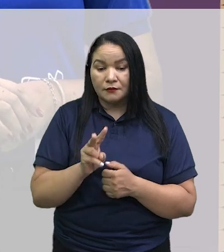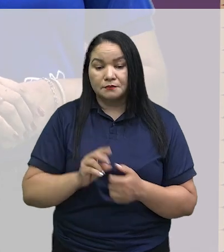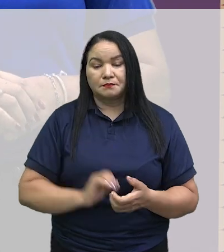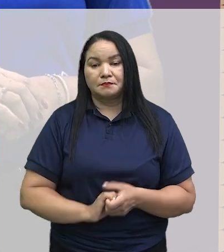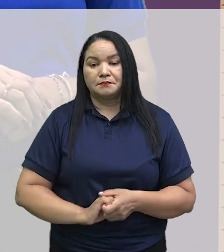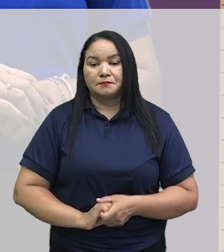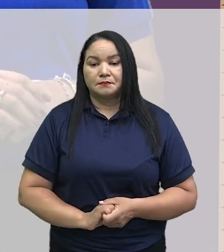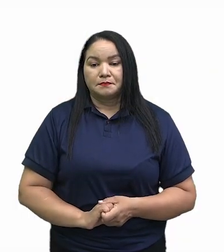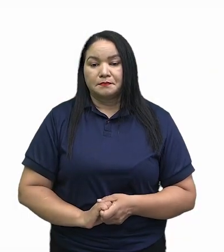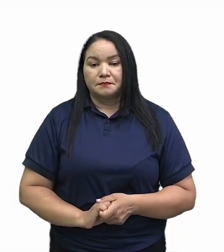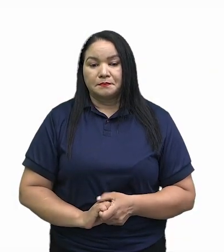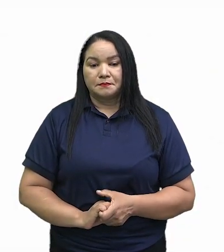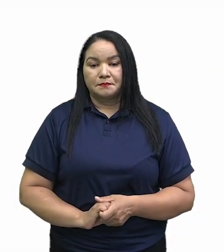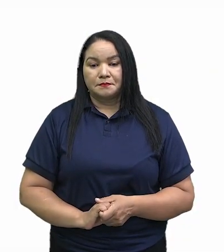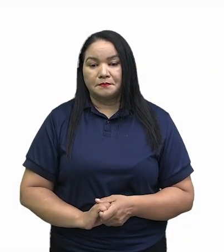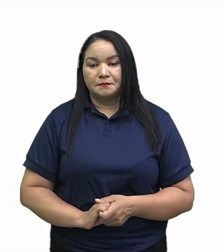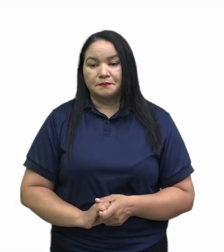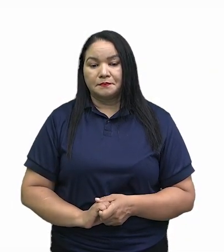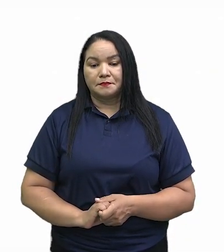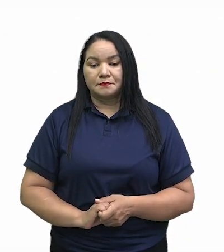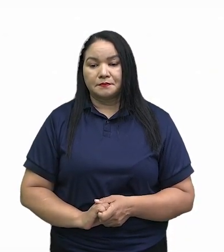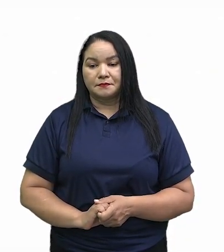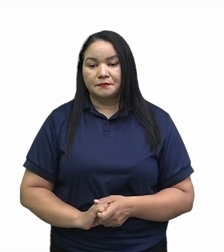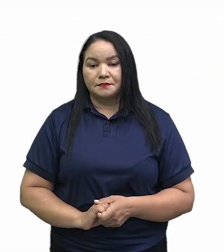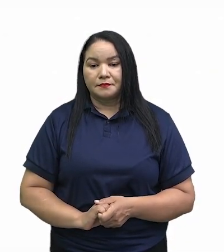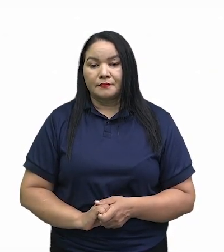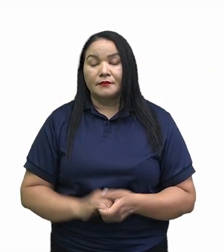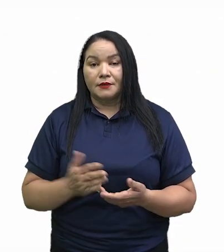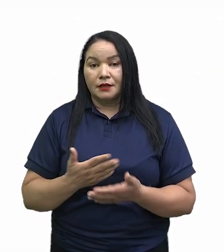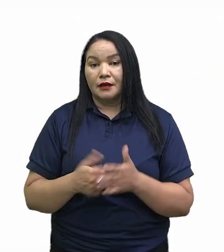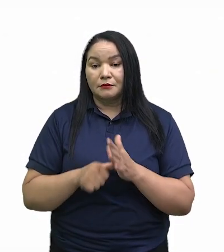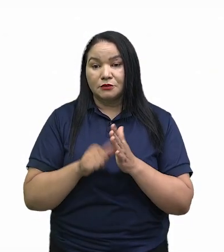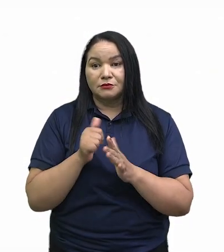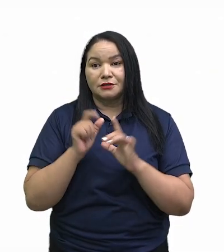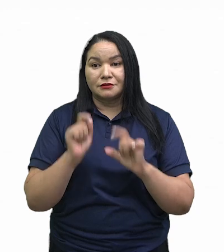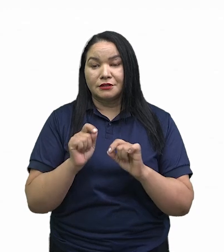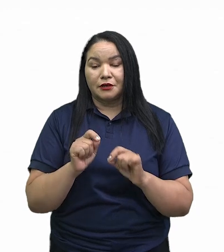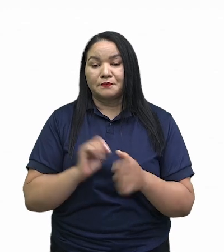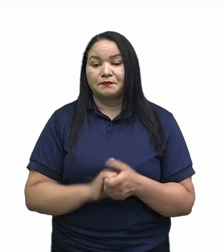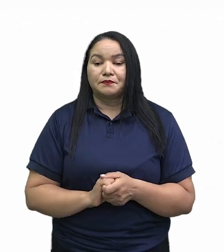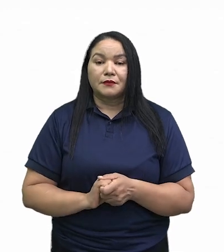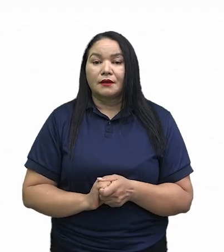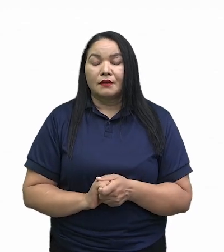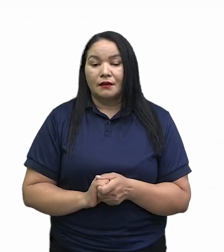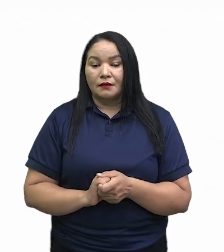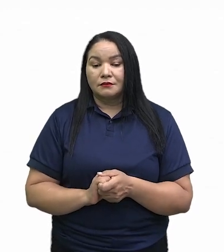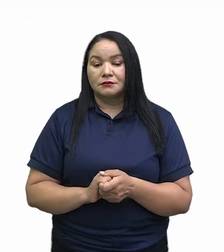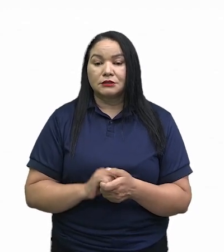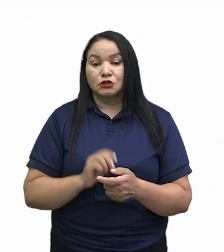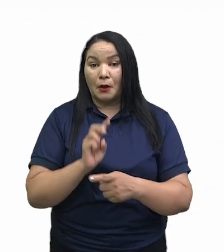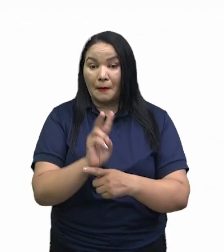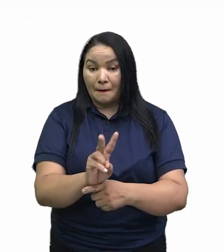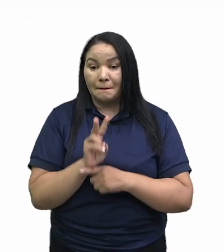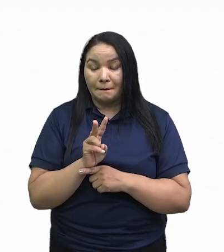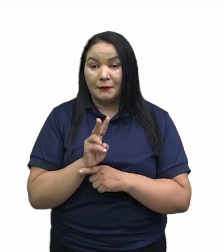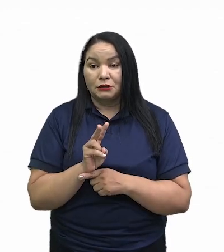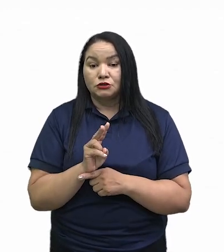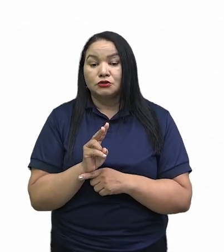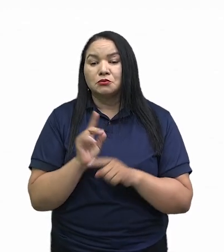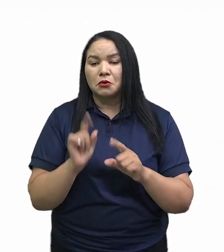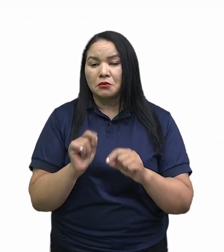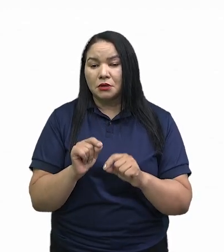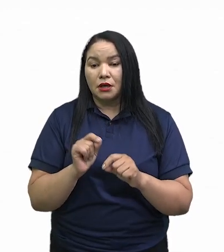perca nenhum detalhe. Vamos lá? A primeira razão pela qual os empréstimos, os juros simples, são